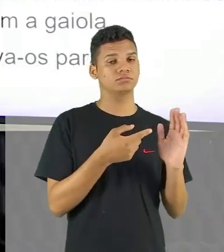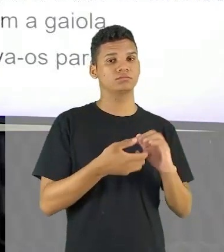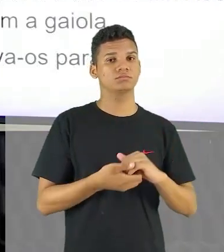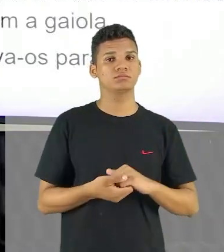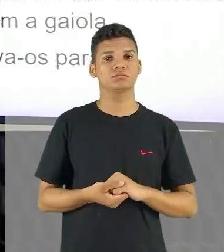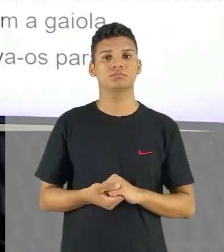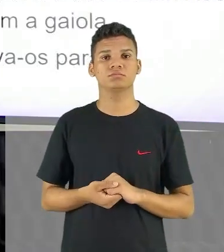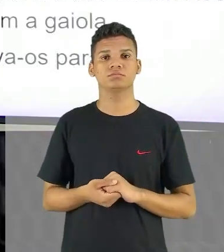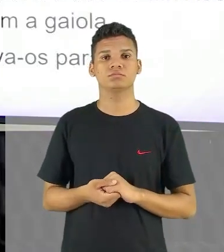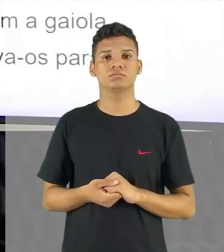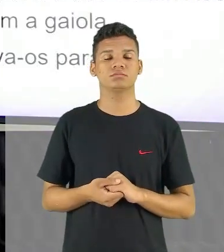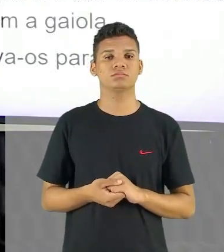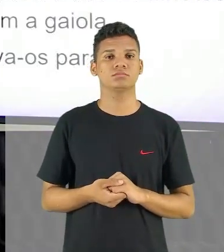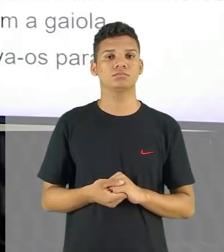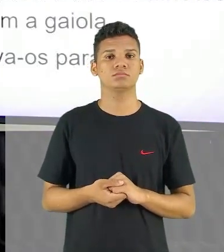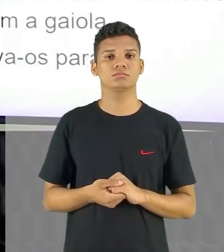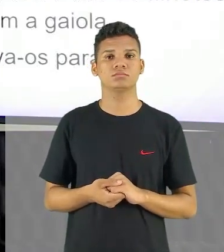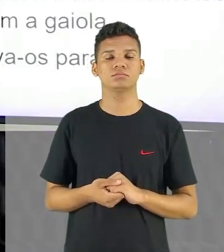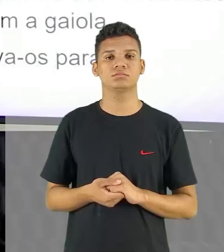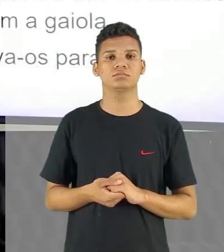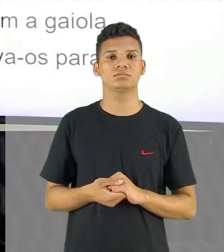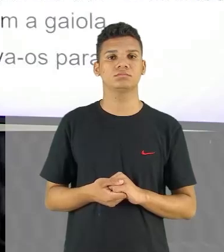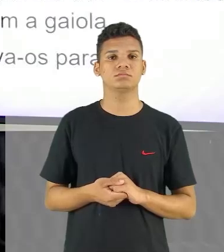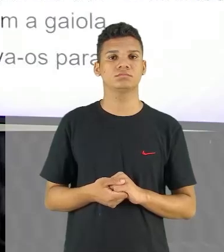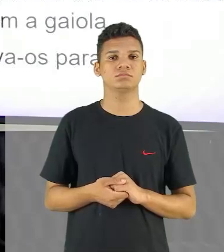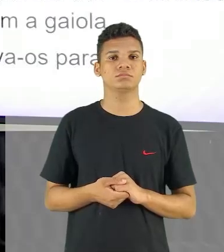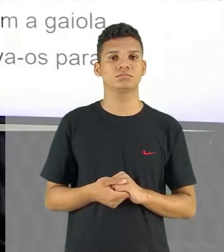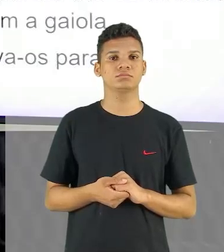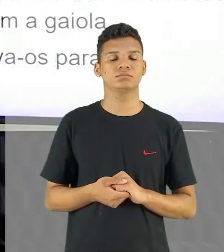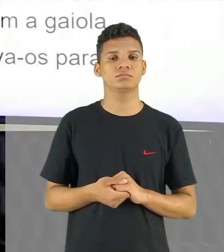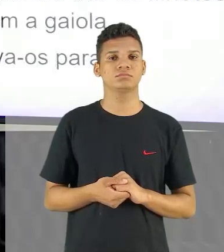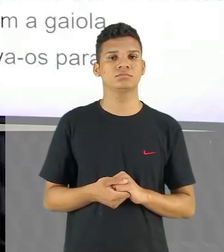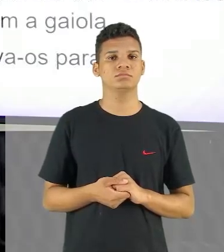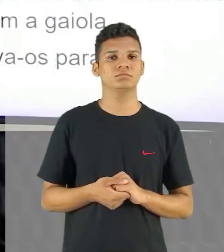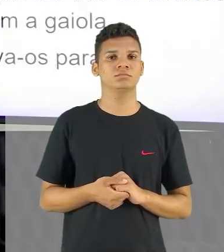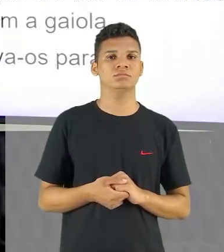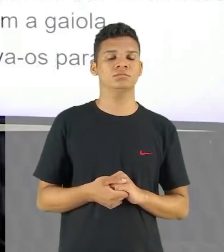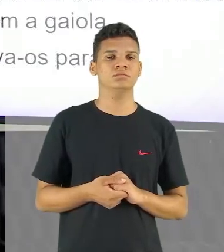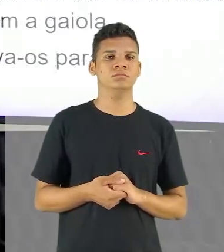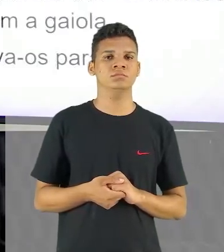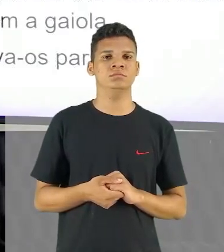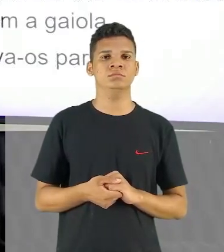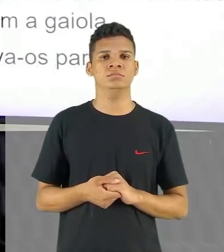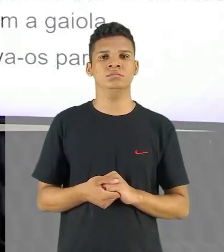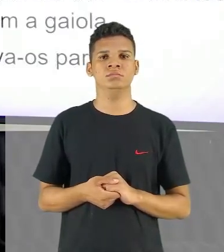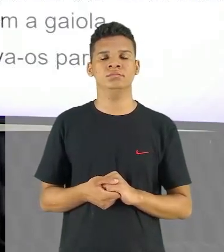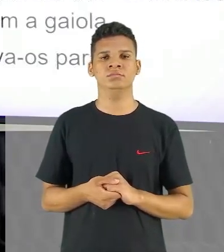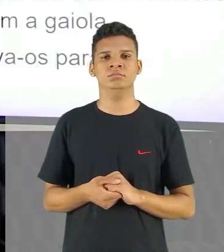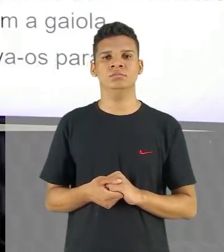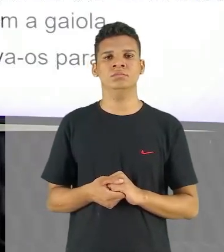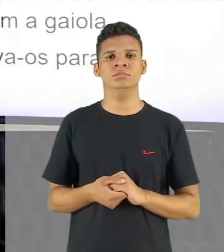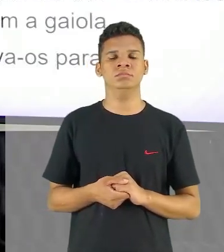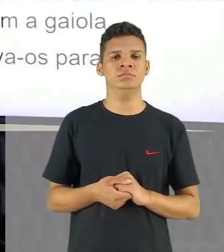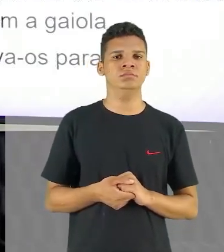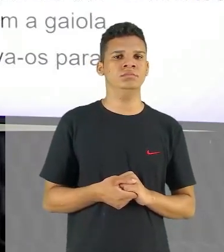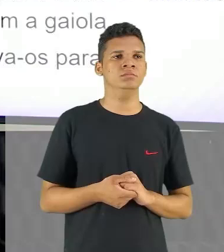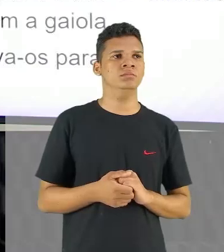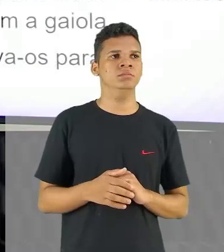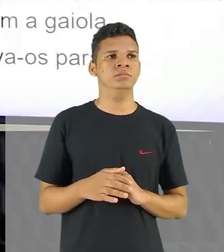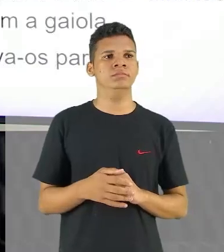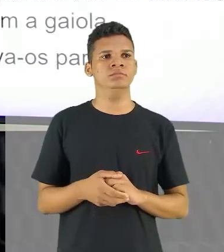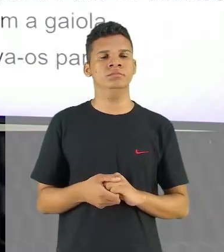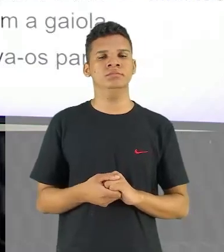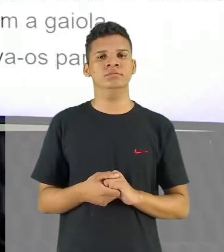porta da gaiola. A mãe alimentava os filhotes e ia voar. Voltava depois. Assim as coisas iam se passando. Até que